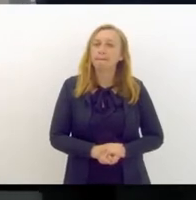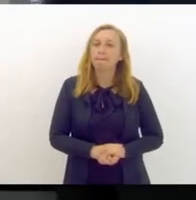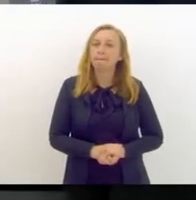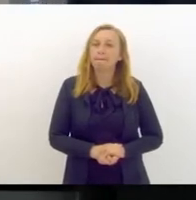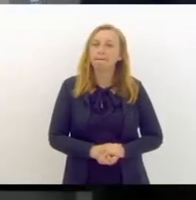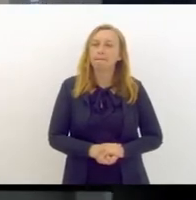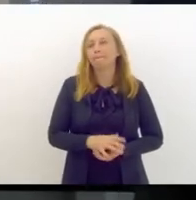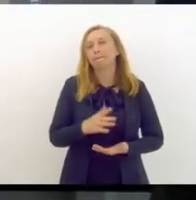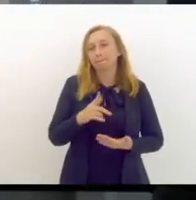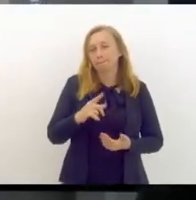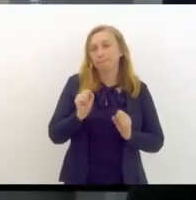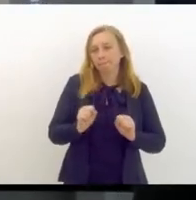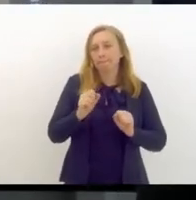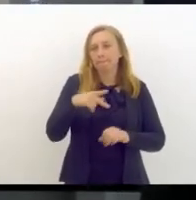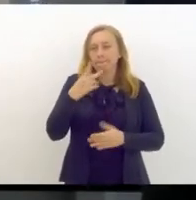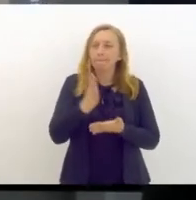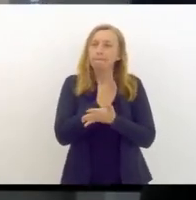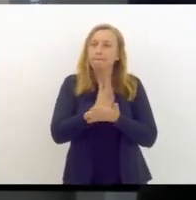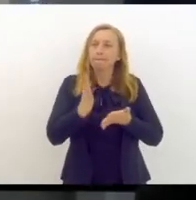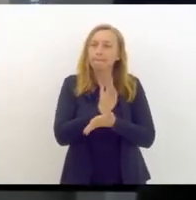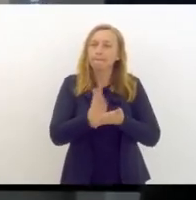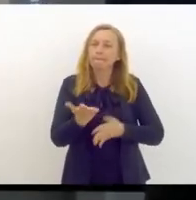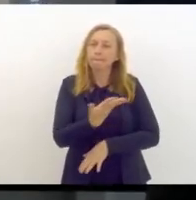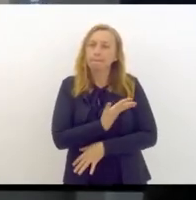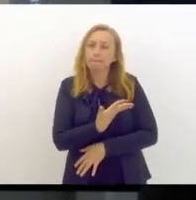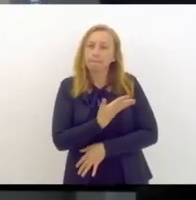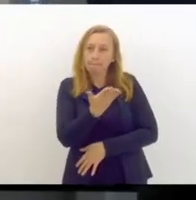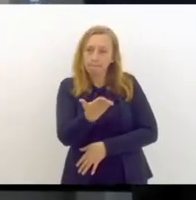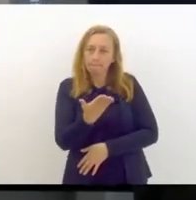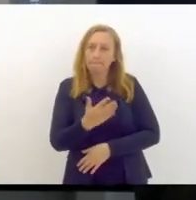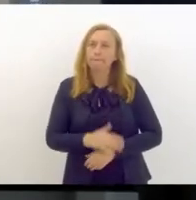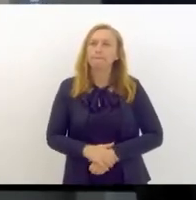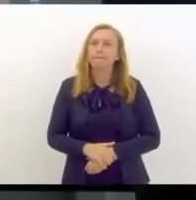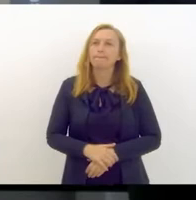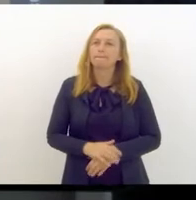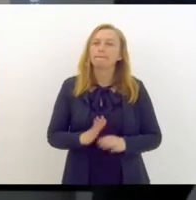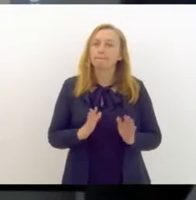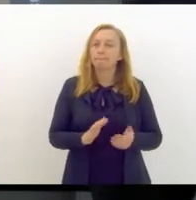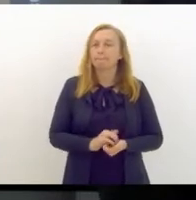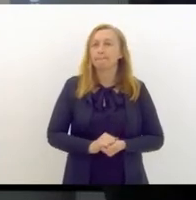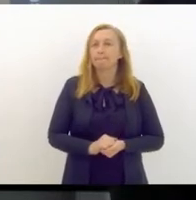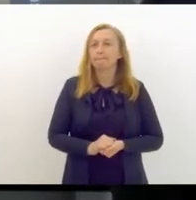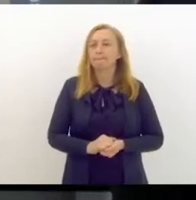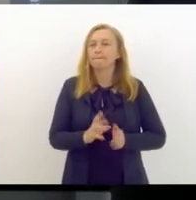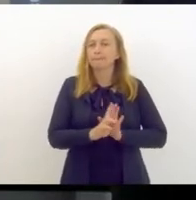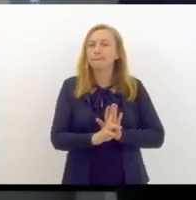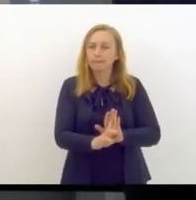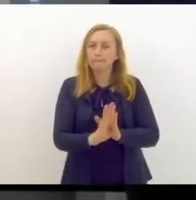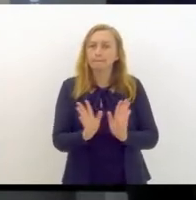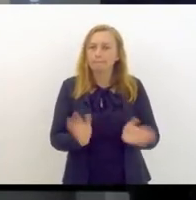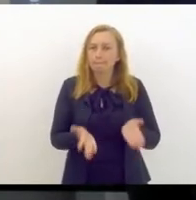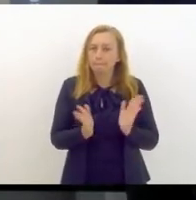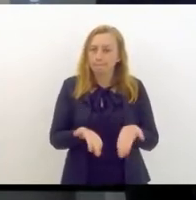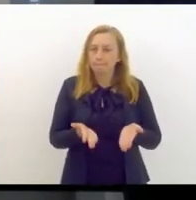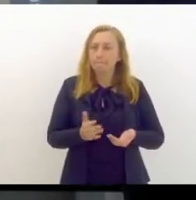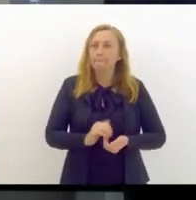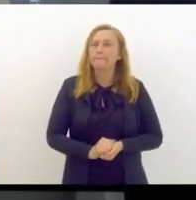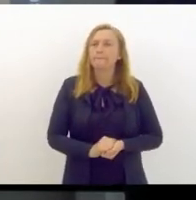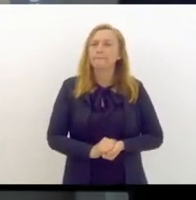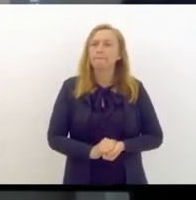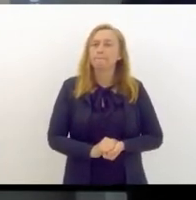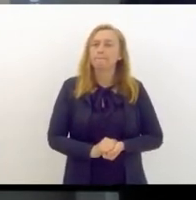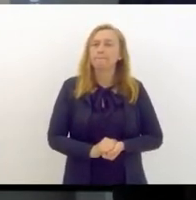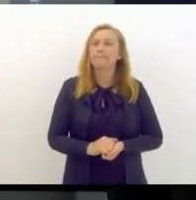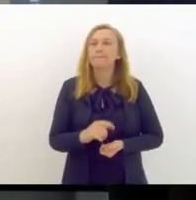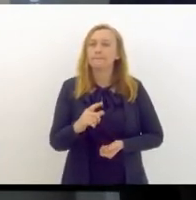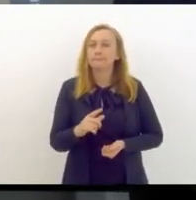como citar alguns, né? Até o nosso colega da Jaguar Land Rover está aqui, né? Representando hoje o Trust, né? Mas a